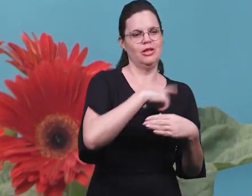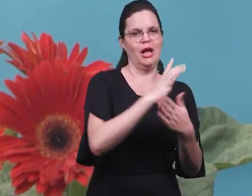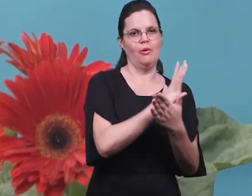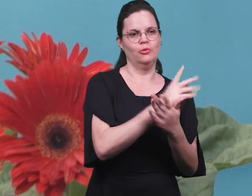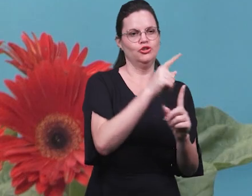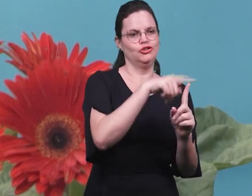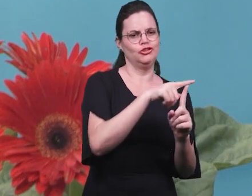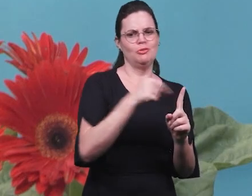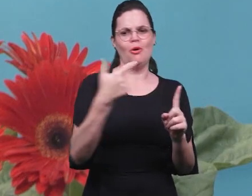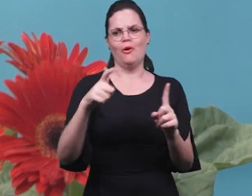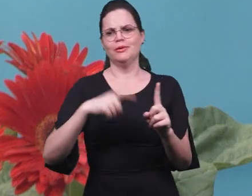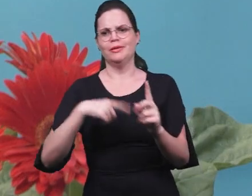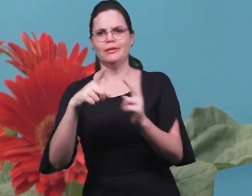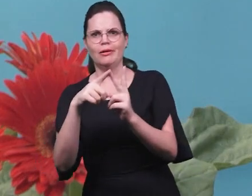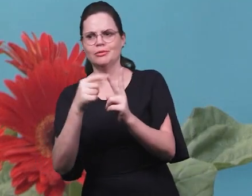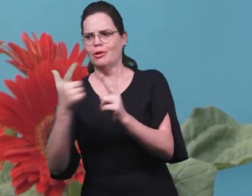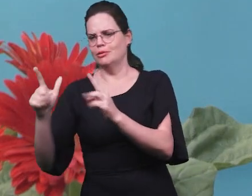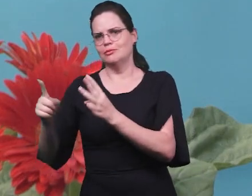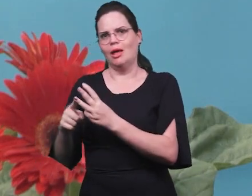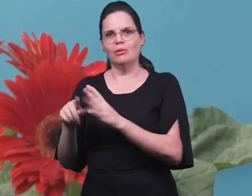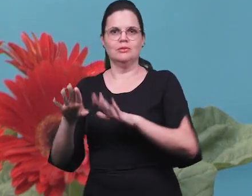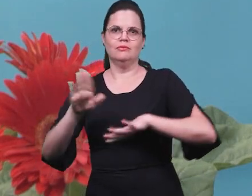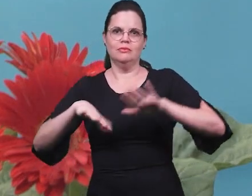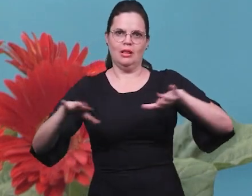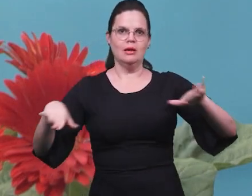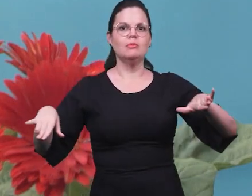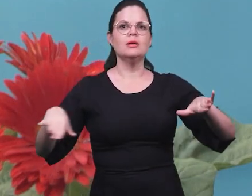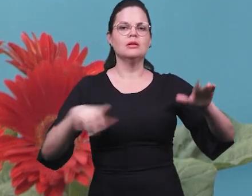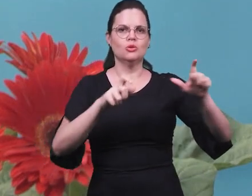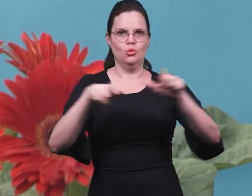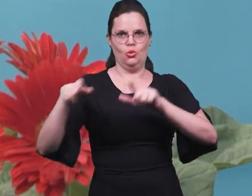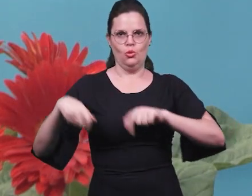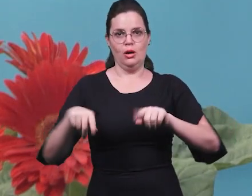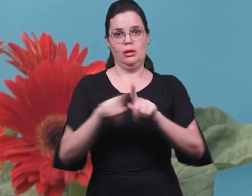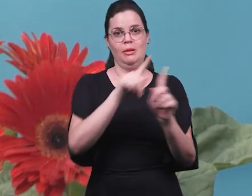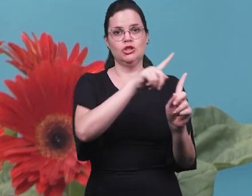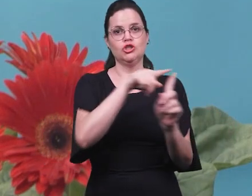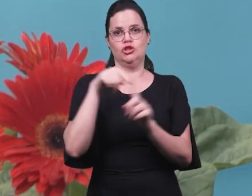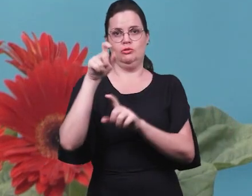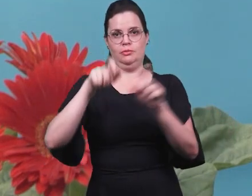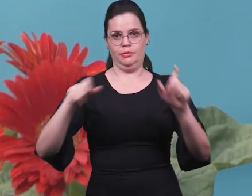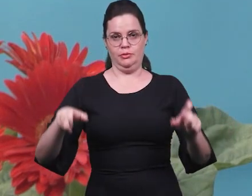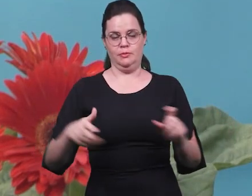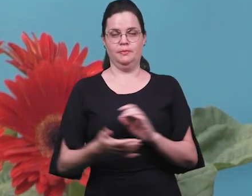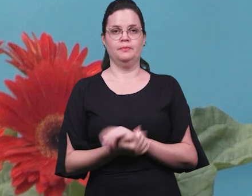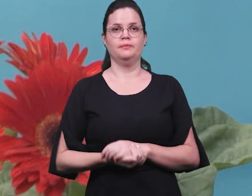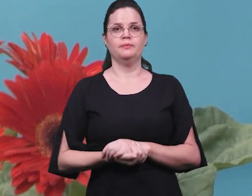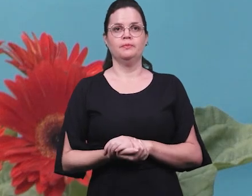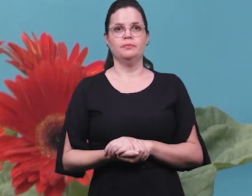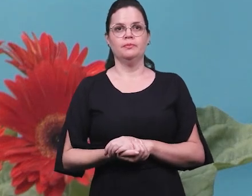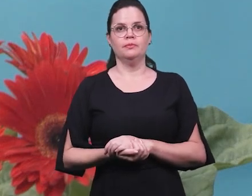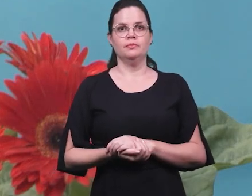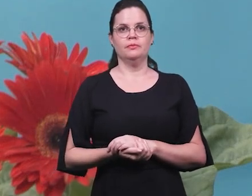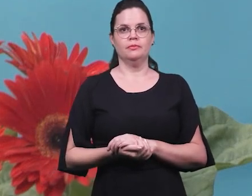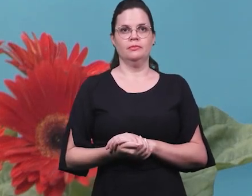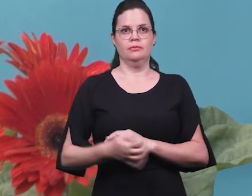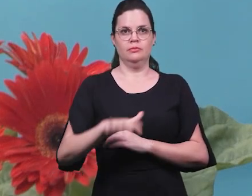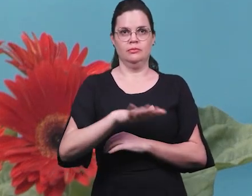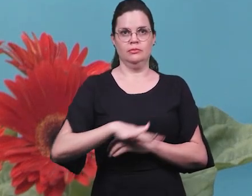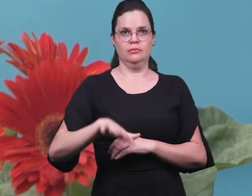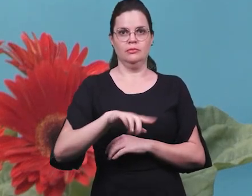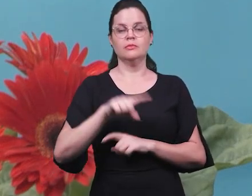alguns municípios vão oferecer alguma coisa a mais, né? Então, existe uma variação. Na unidade de